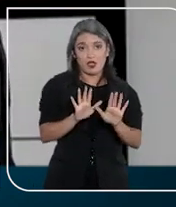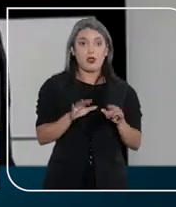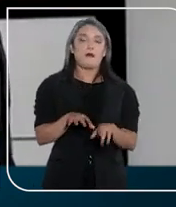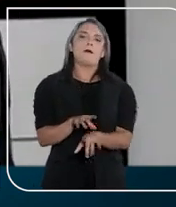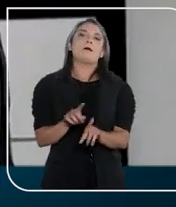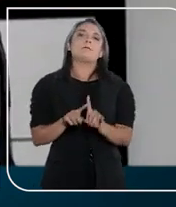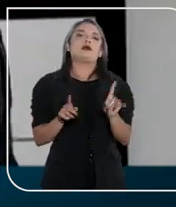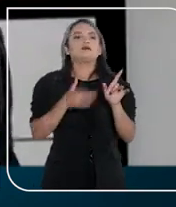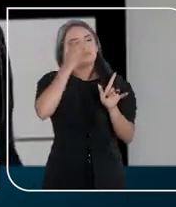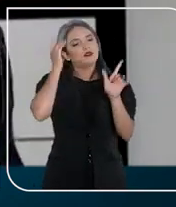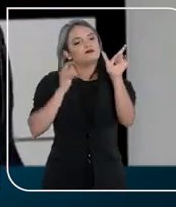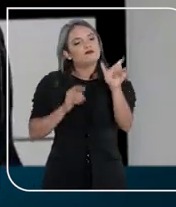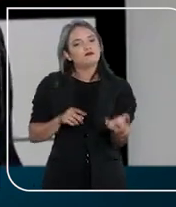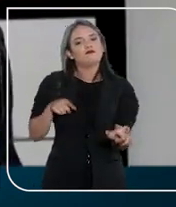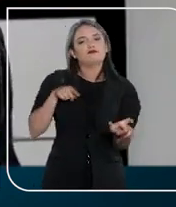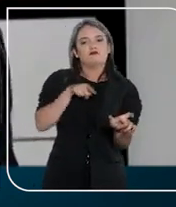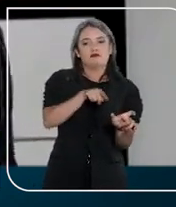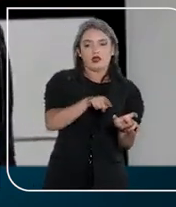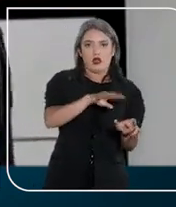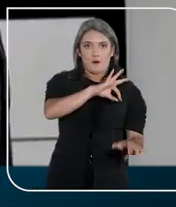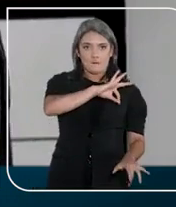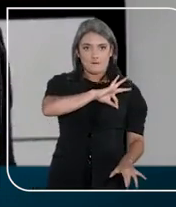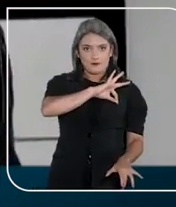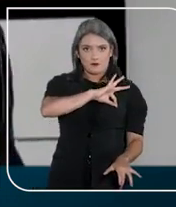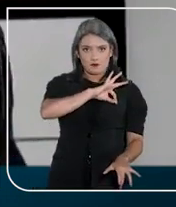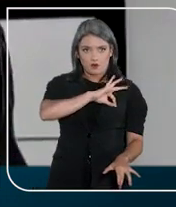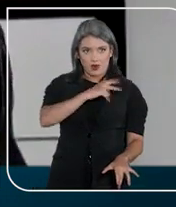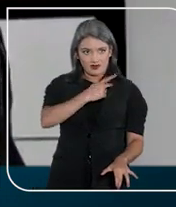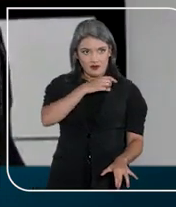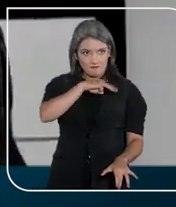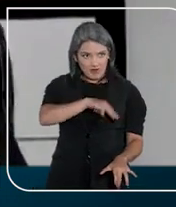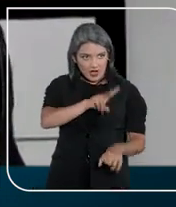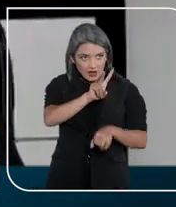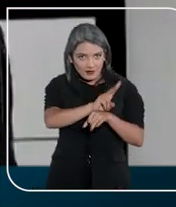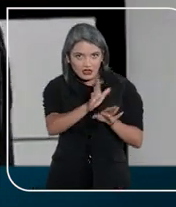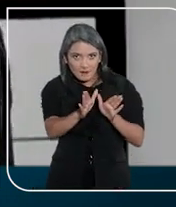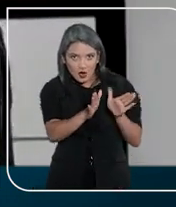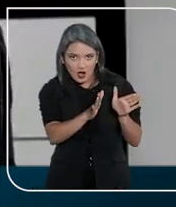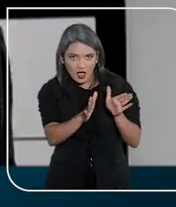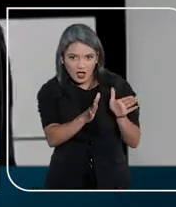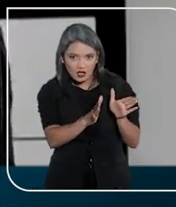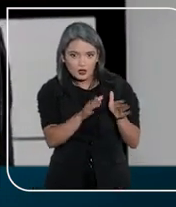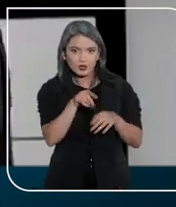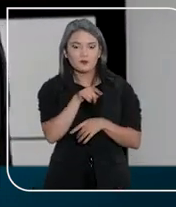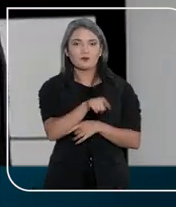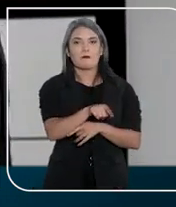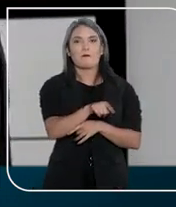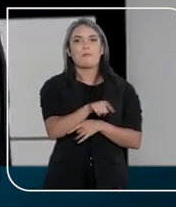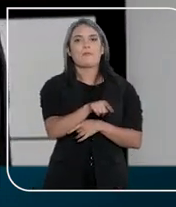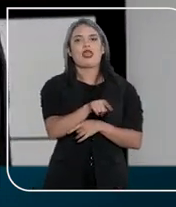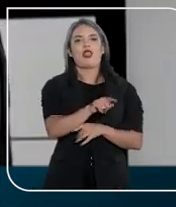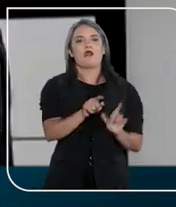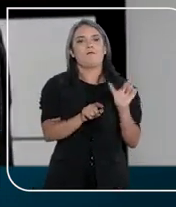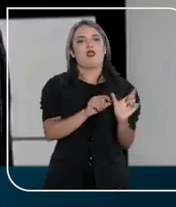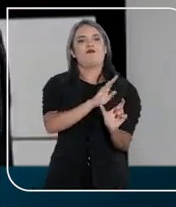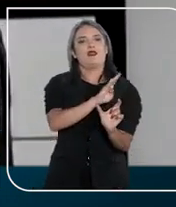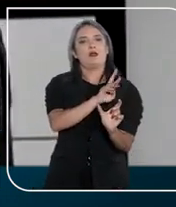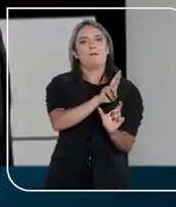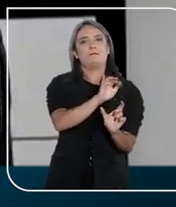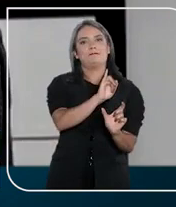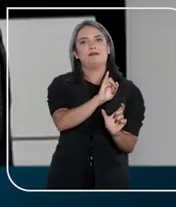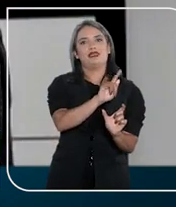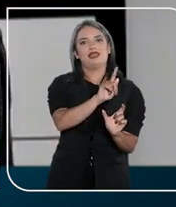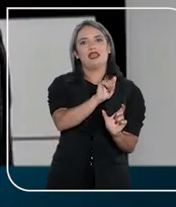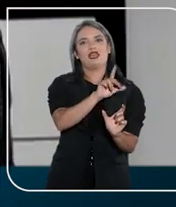candidato ali, que ele está como policial militar temporário no Estado do Rio Grande do Sul, ali se chama de brigadista, desde